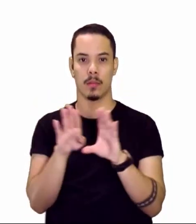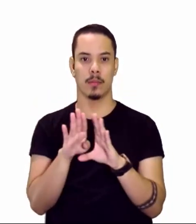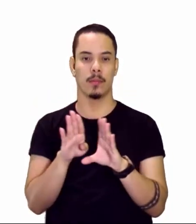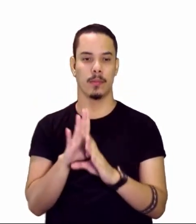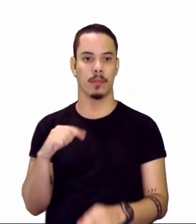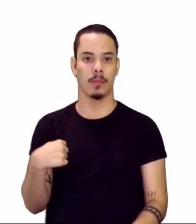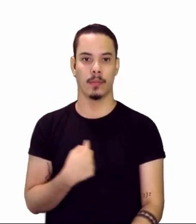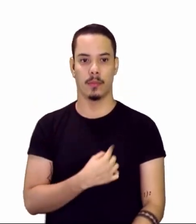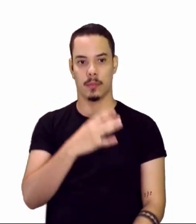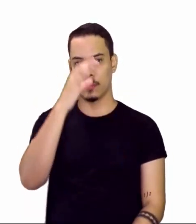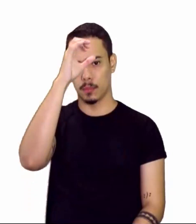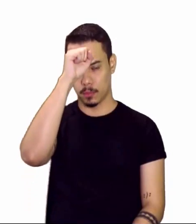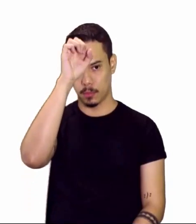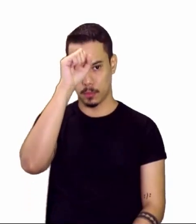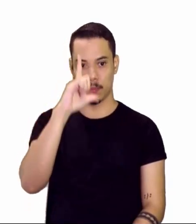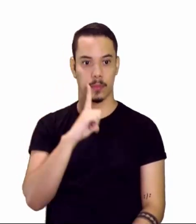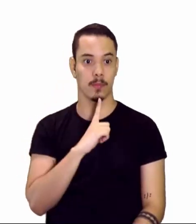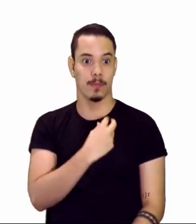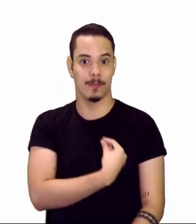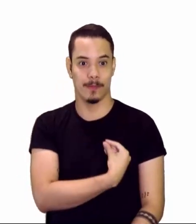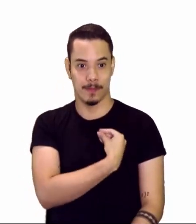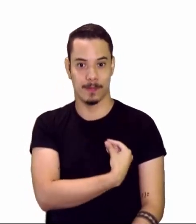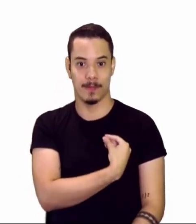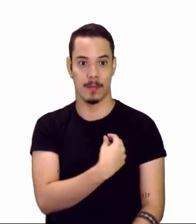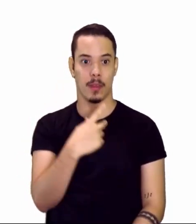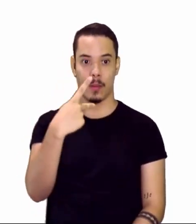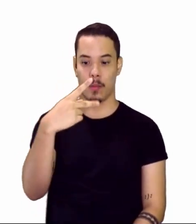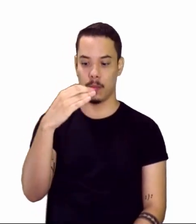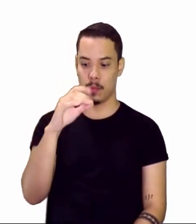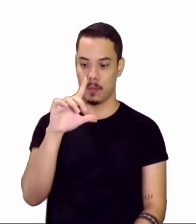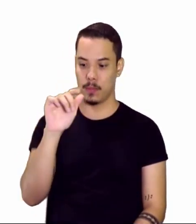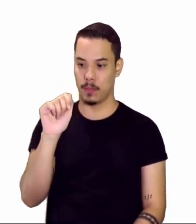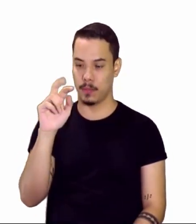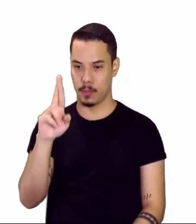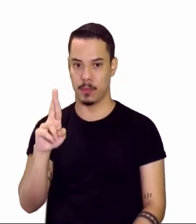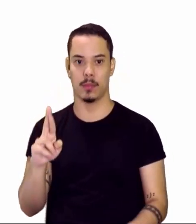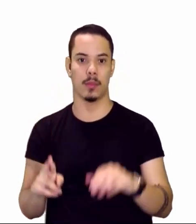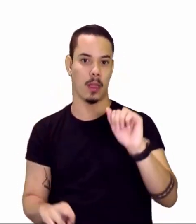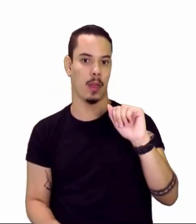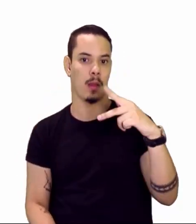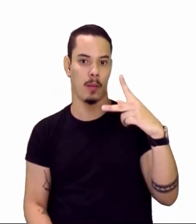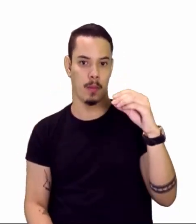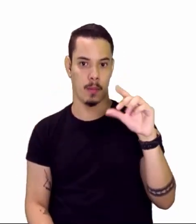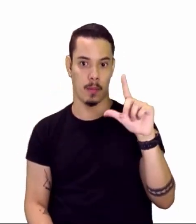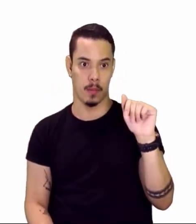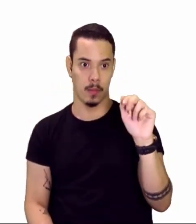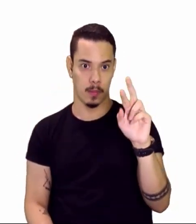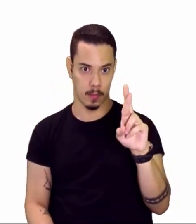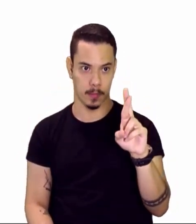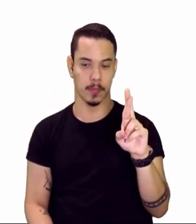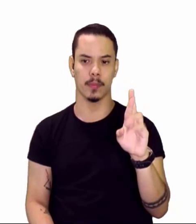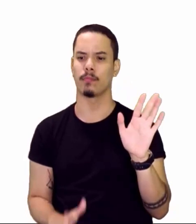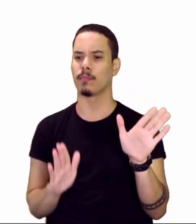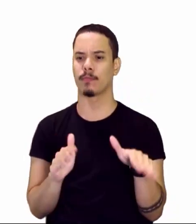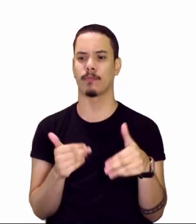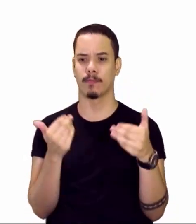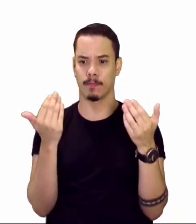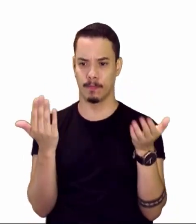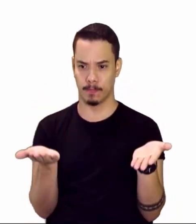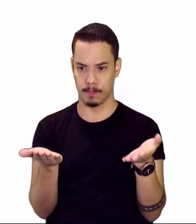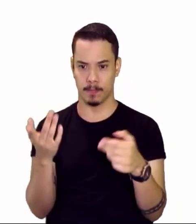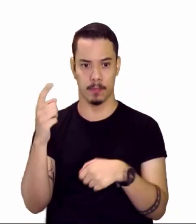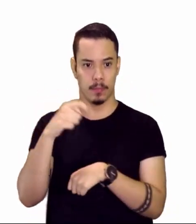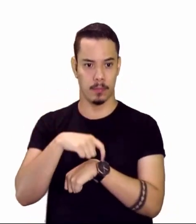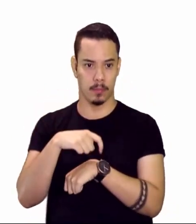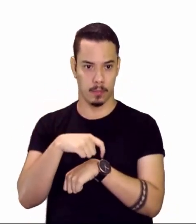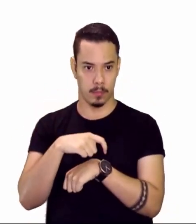que existe a molécula polar, existe a molécula apolar. Quando o momento